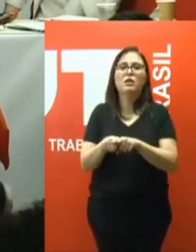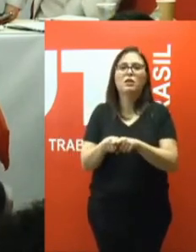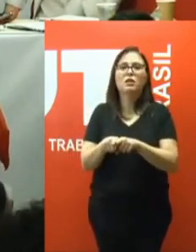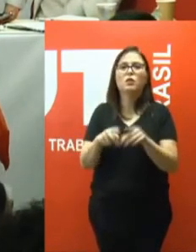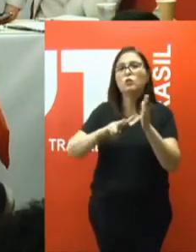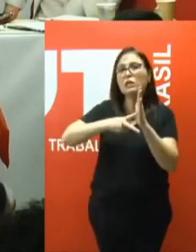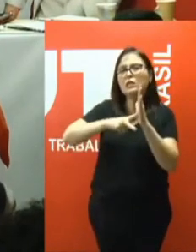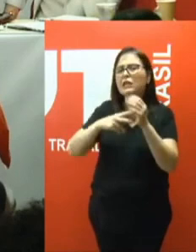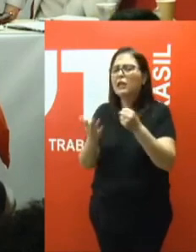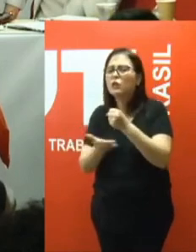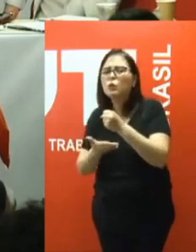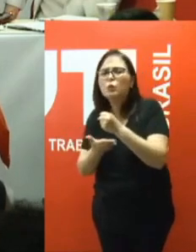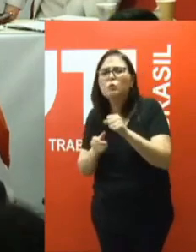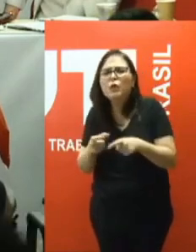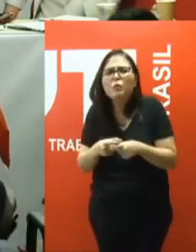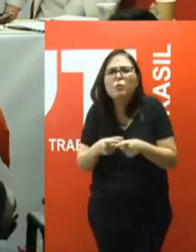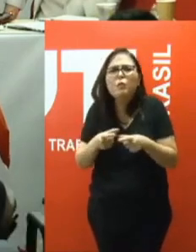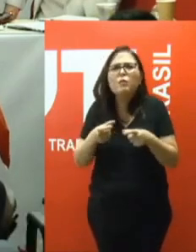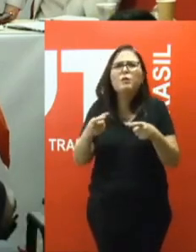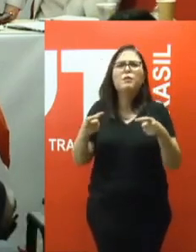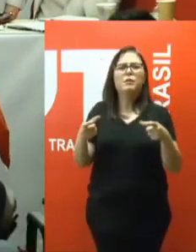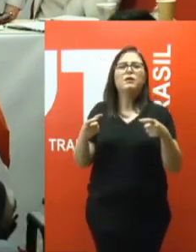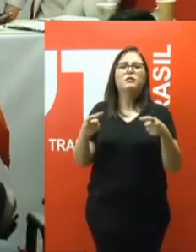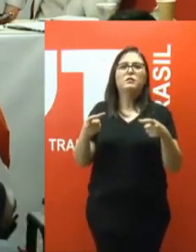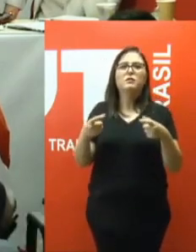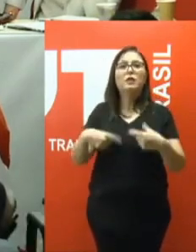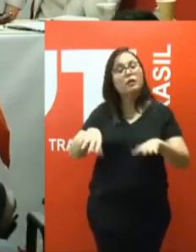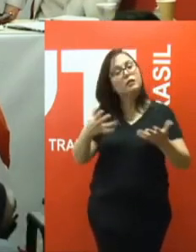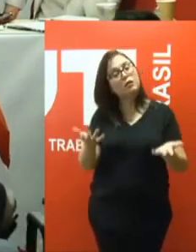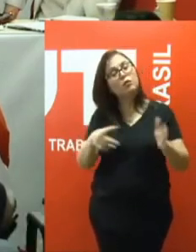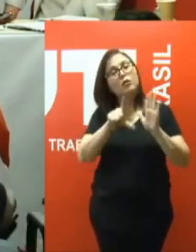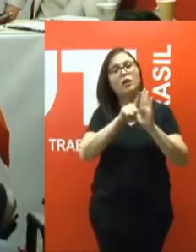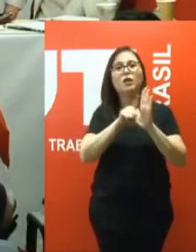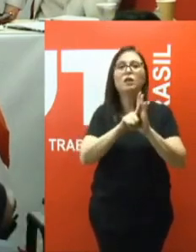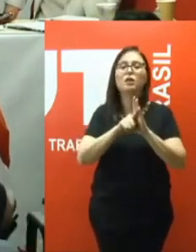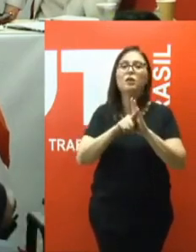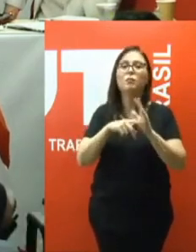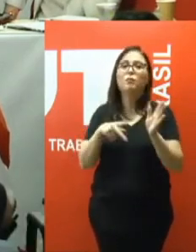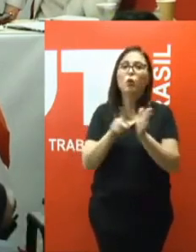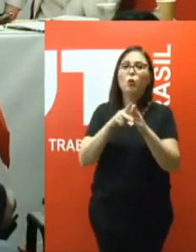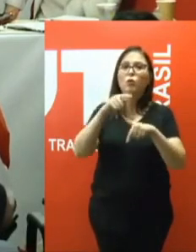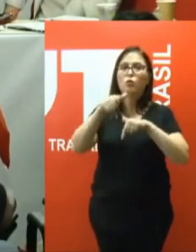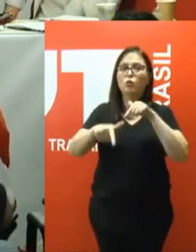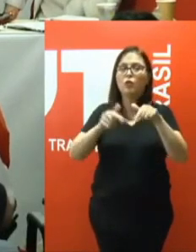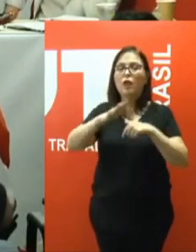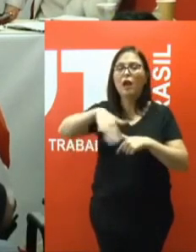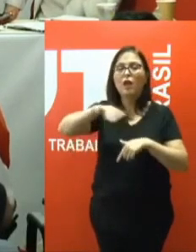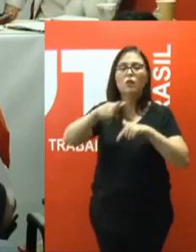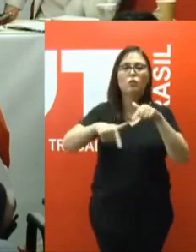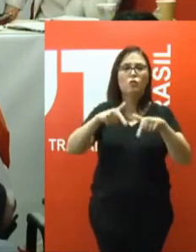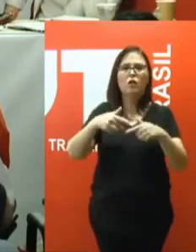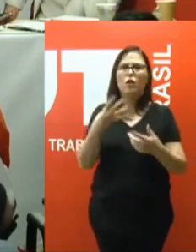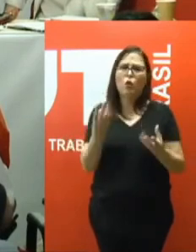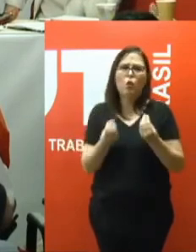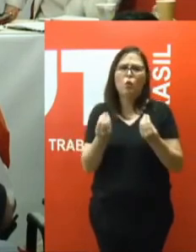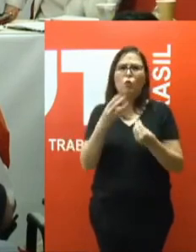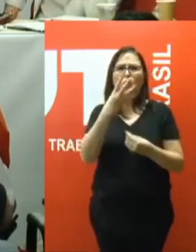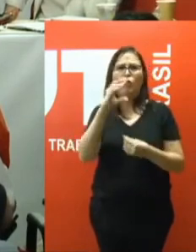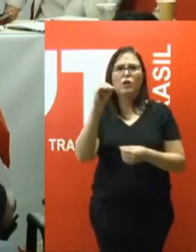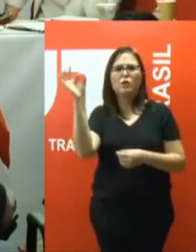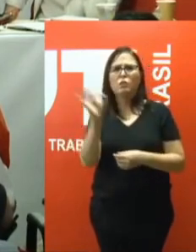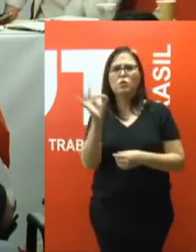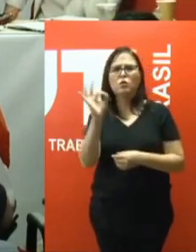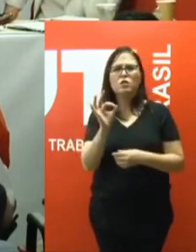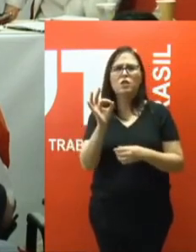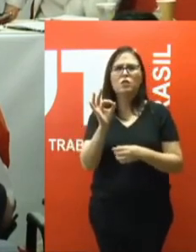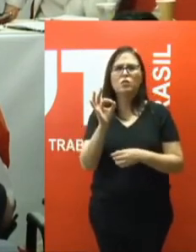base, né? Tudo que eles não querem. E a legislação trabalhista, nós vamos ter que enfrentar esse negócio. Não pode ter 40% da classe trabalhadora sem proteção, como a